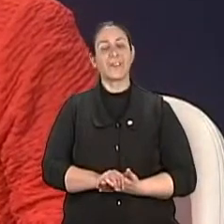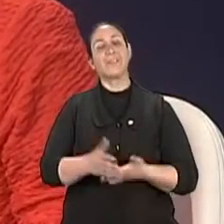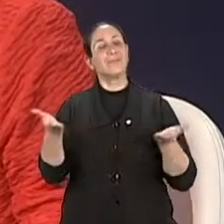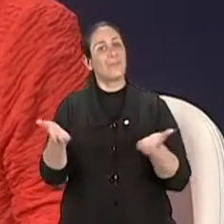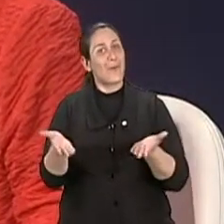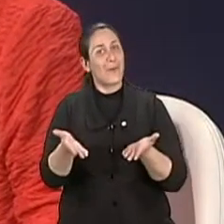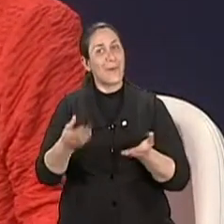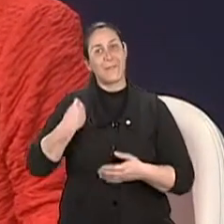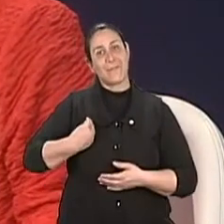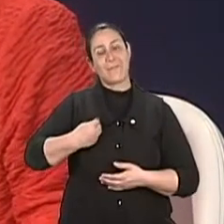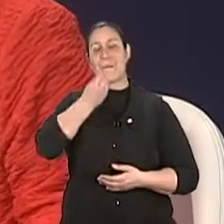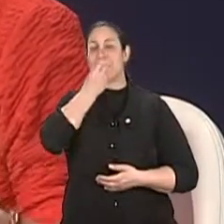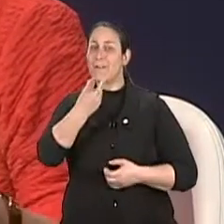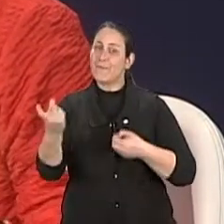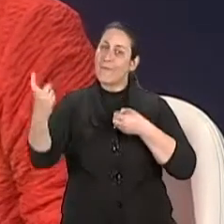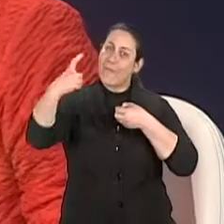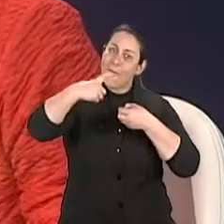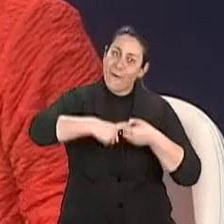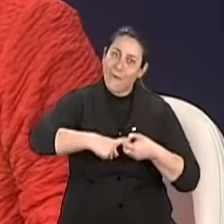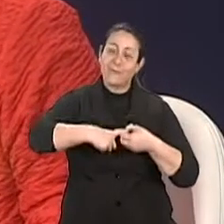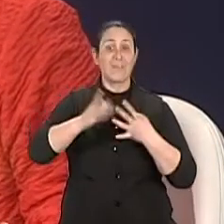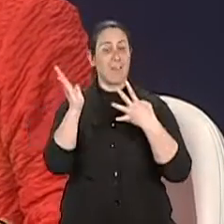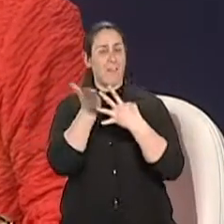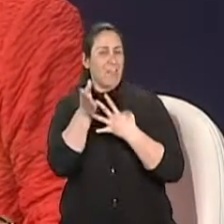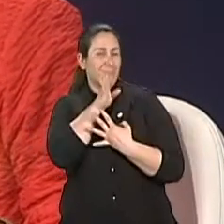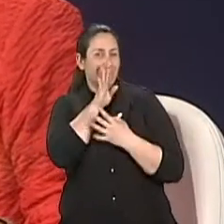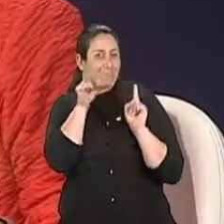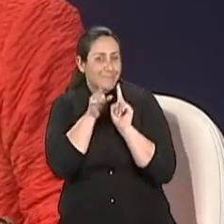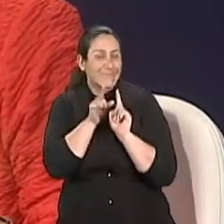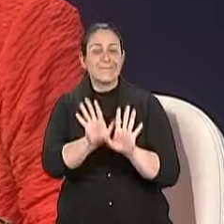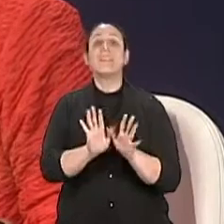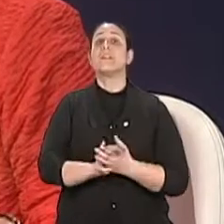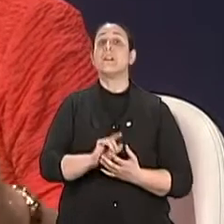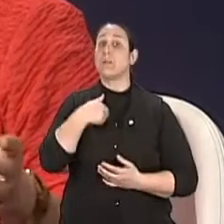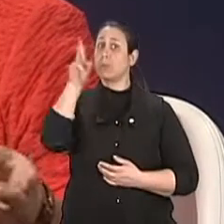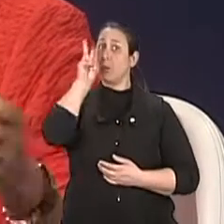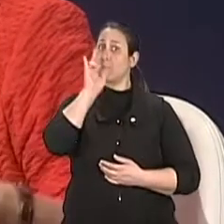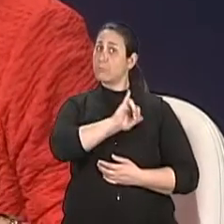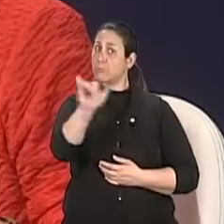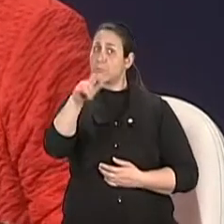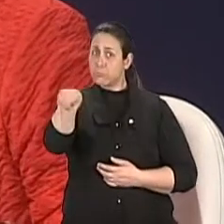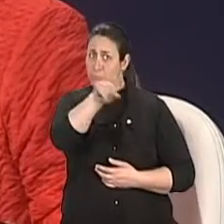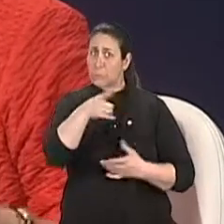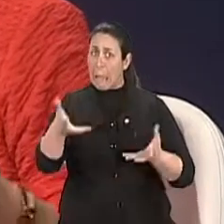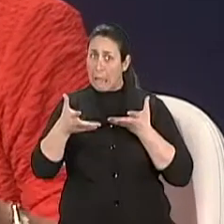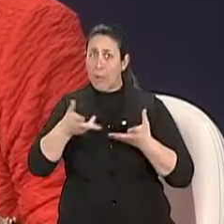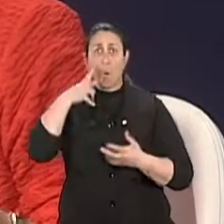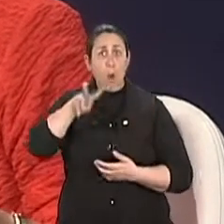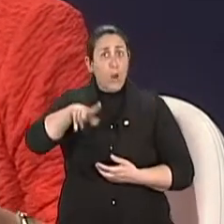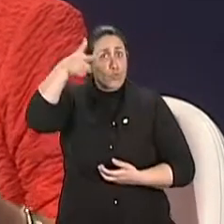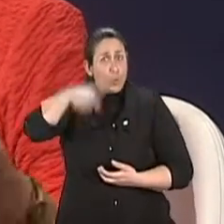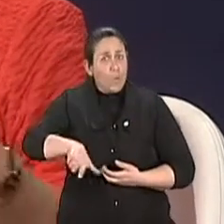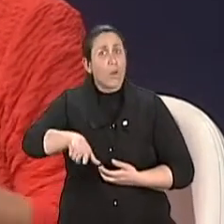O nosso Viva Bem de hoje está de volta, viram? O nosso intervalo bem curtinho. Eu quero lembrar vocês o seguinte: se vocês querem reprise desse programa, vocês